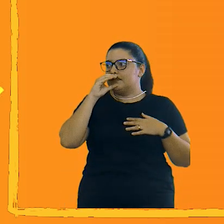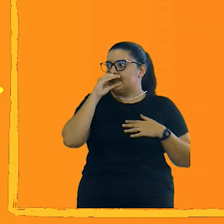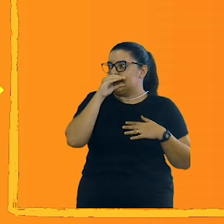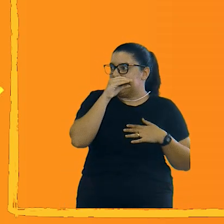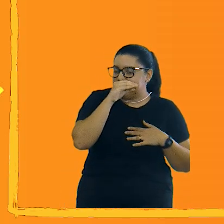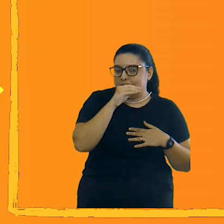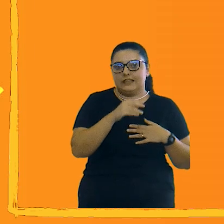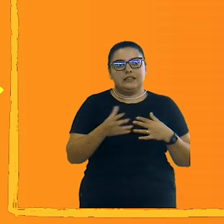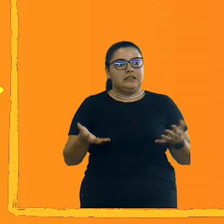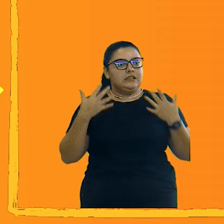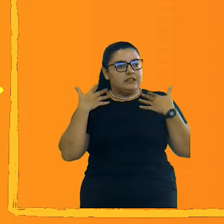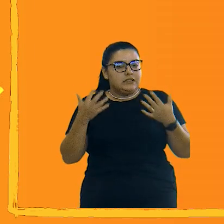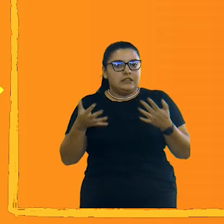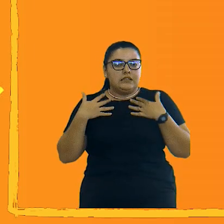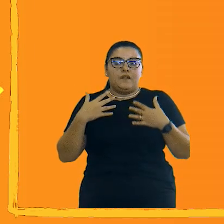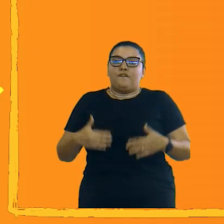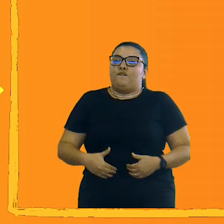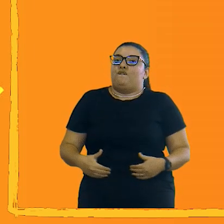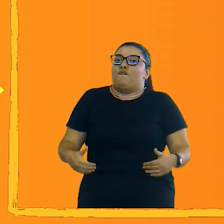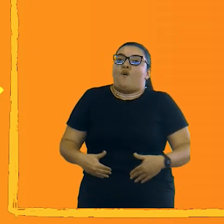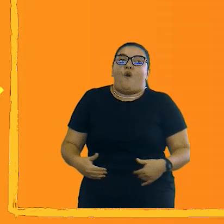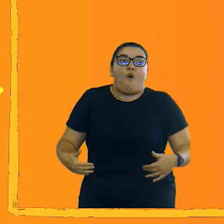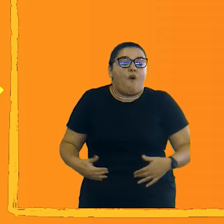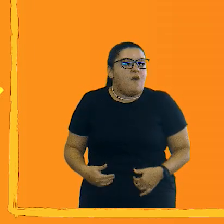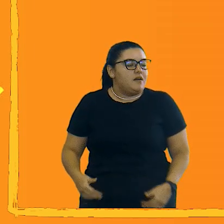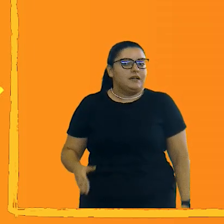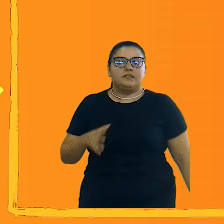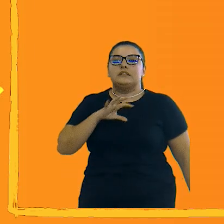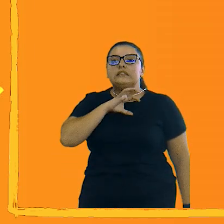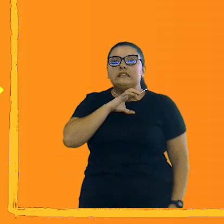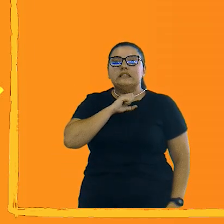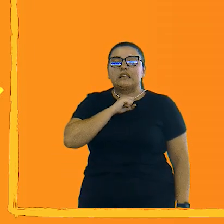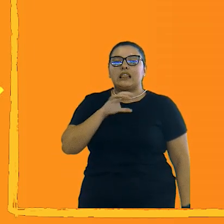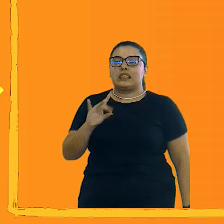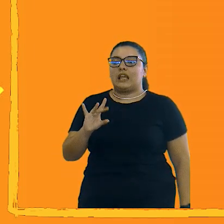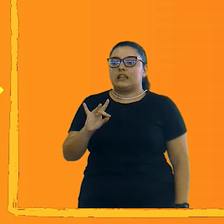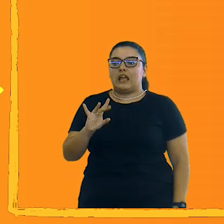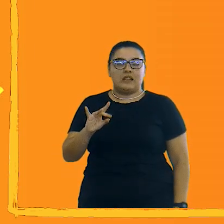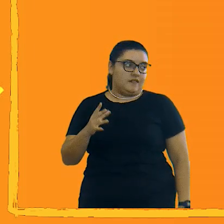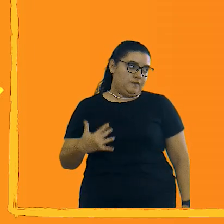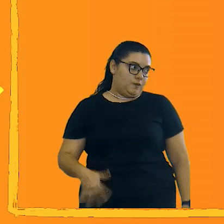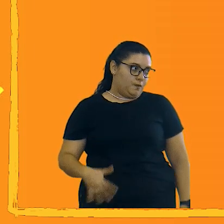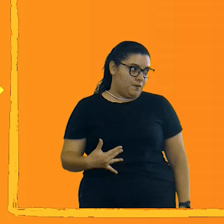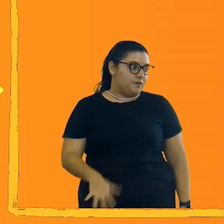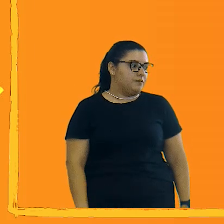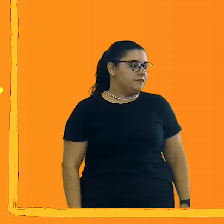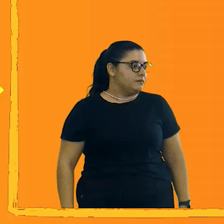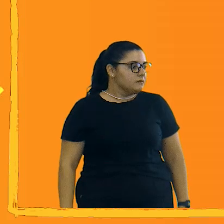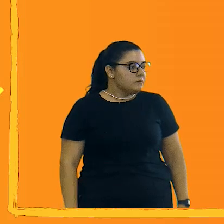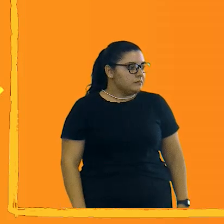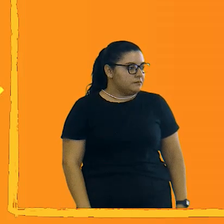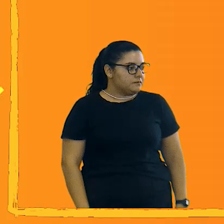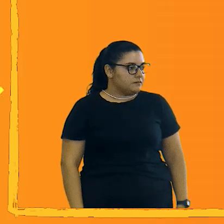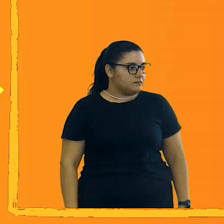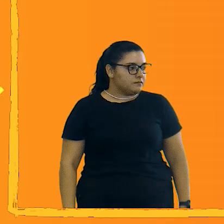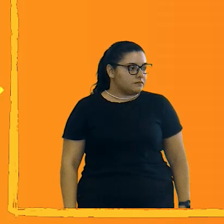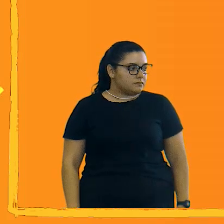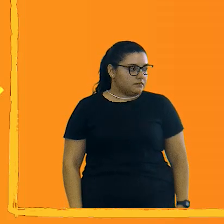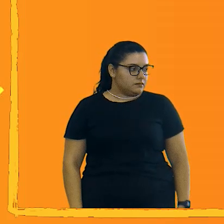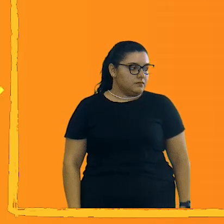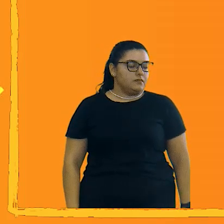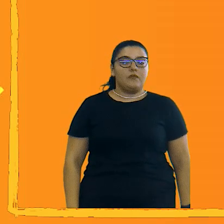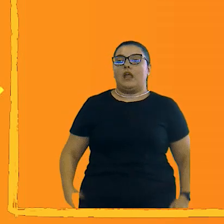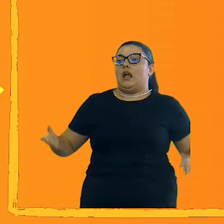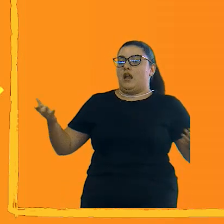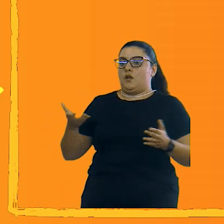todo mundo tá com calor todo mundo tá com fome tá com sede né Vamos lá para resolver